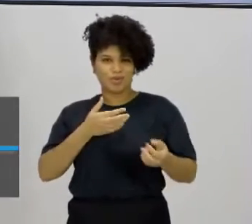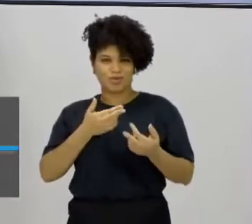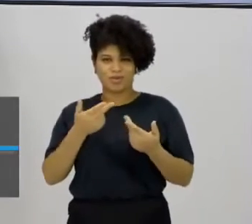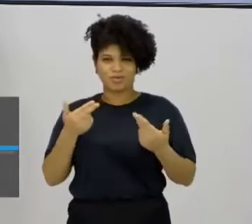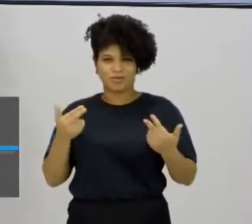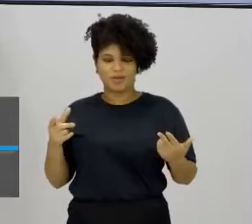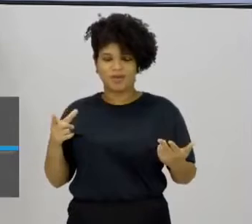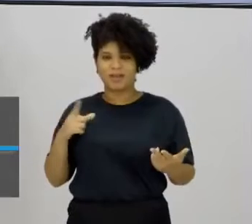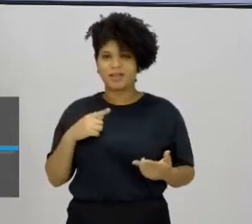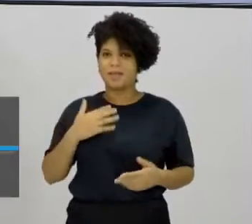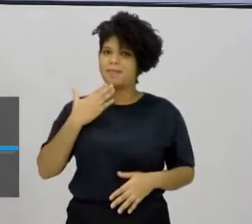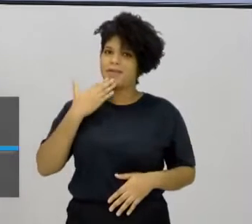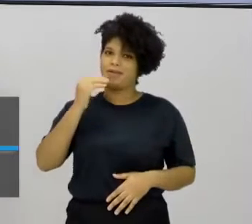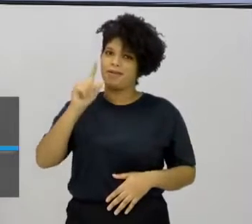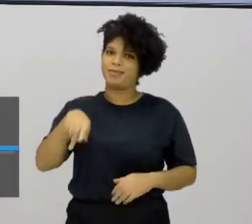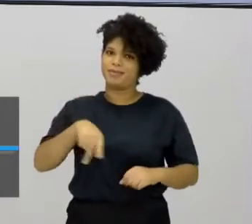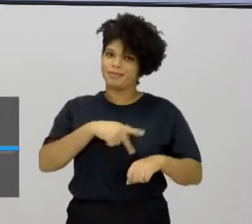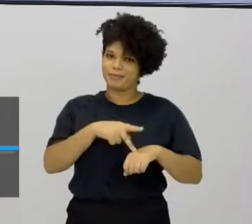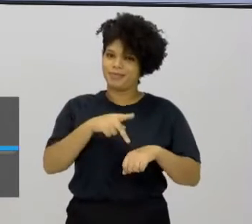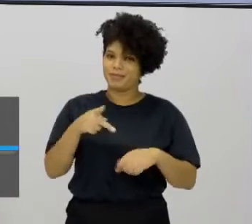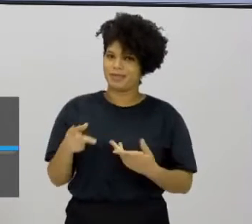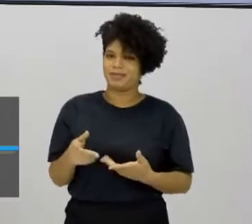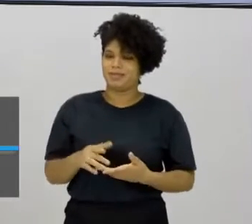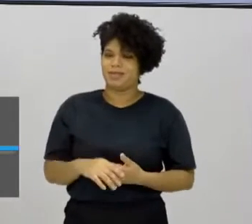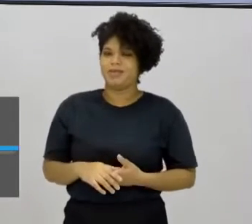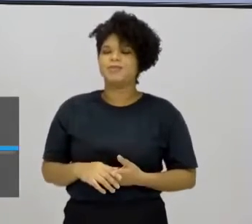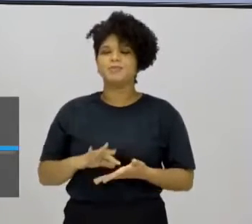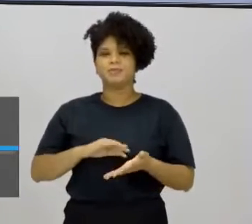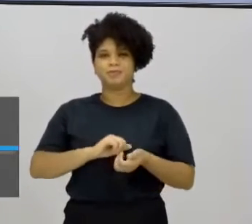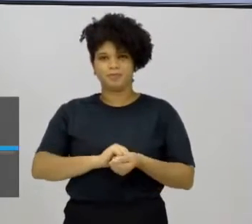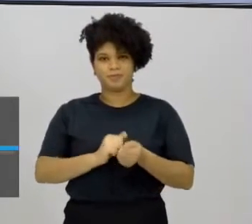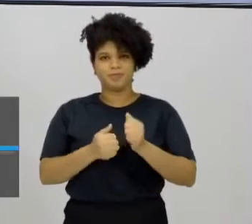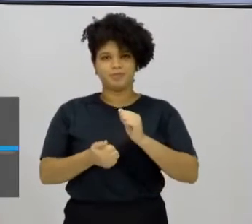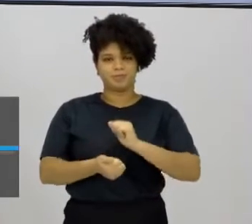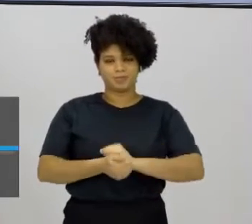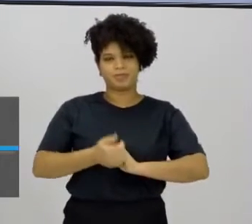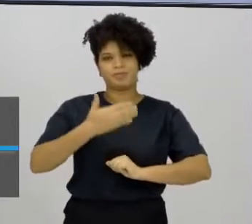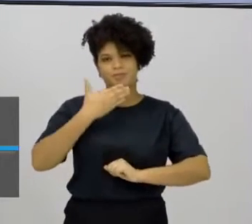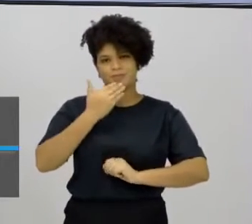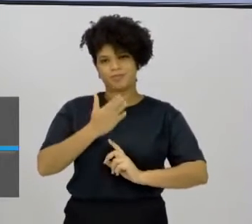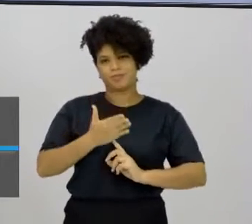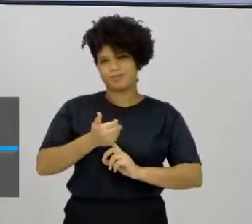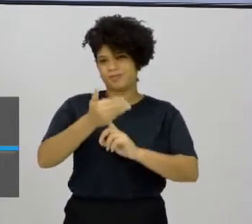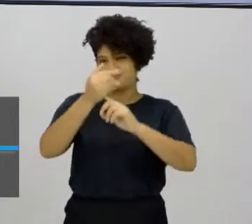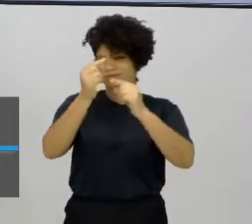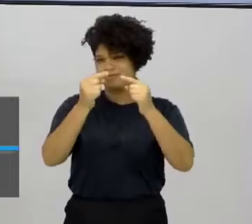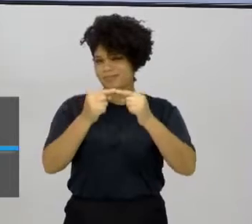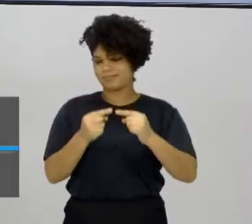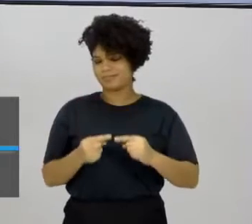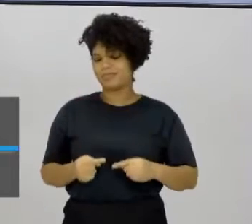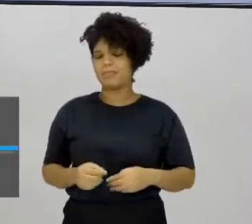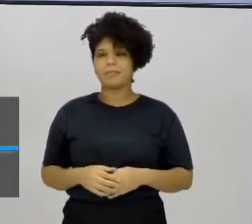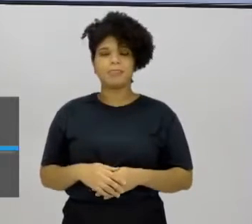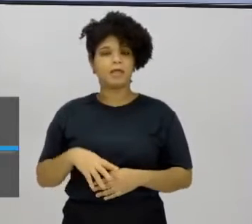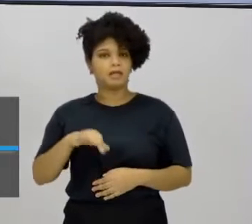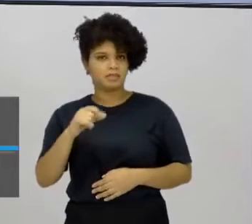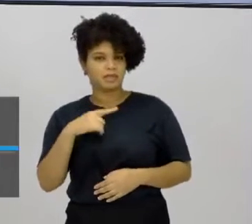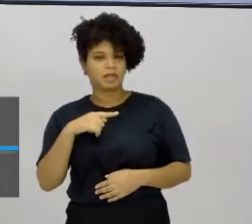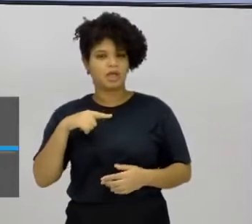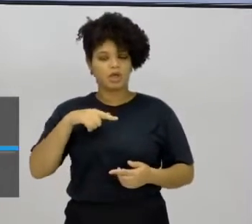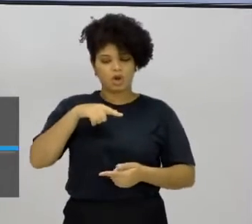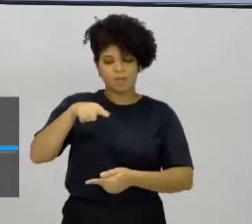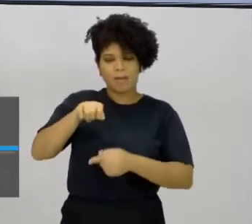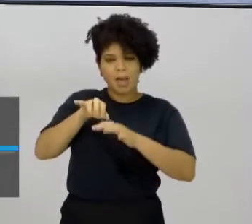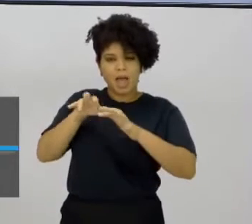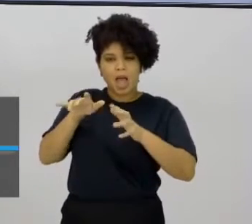diversificado, melhor para o país. É isso, né, que acaba facilitando, tá? E por isso que eu citei, né? Quanto mais global